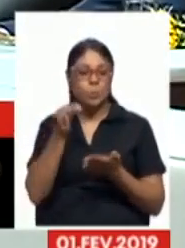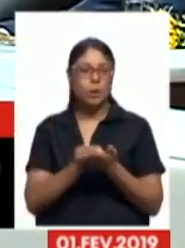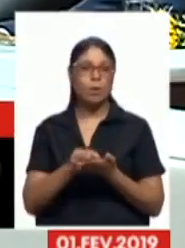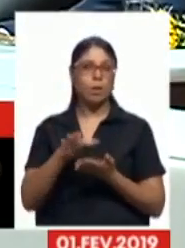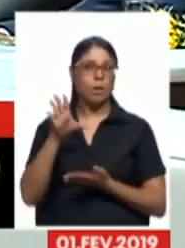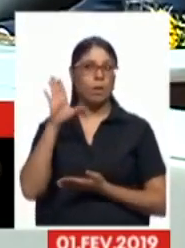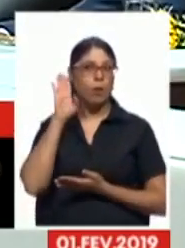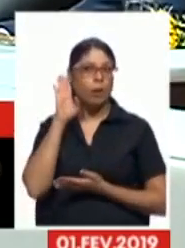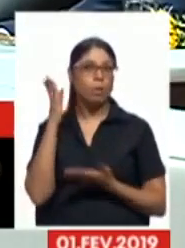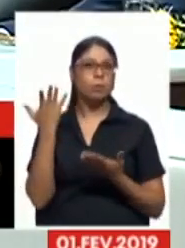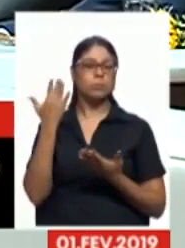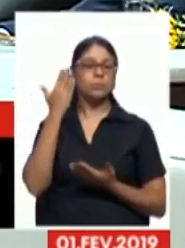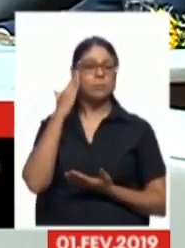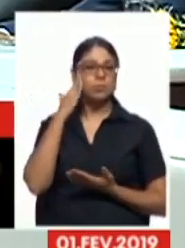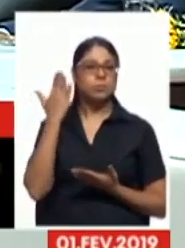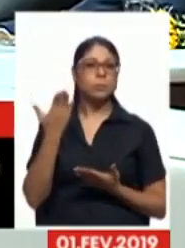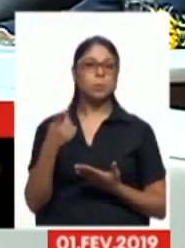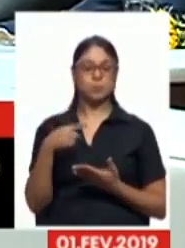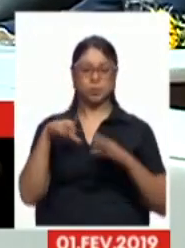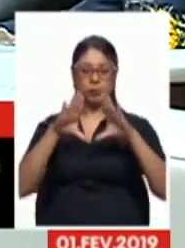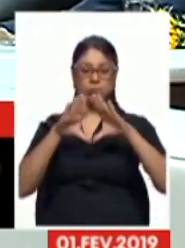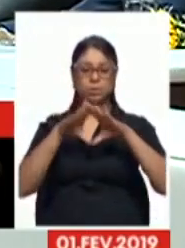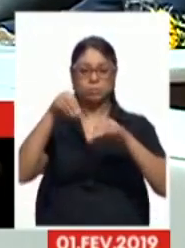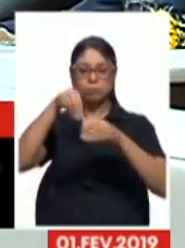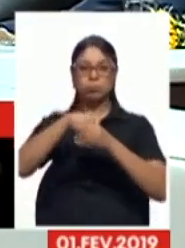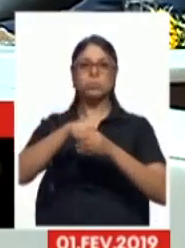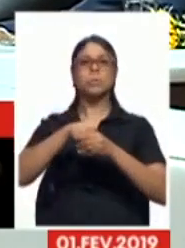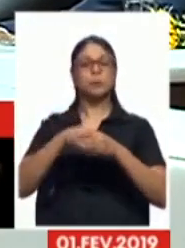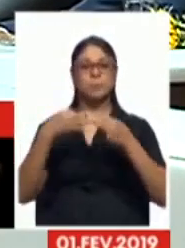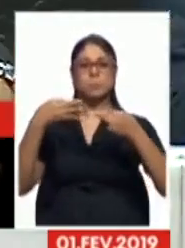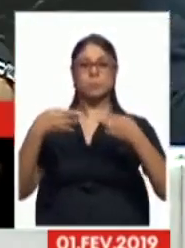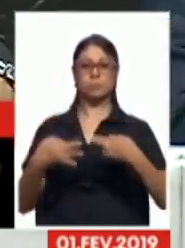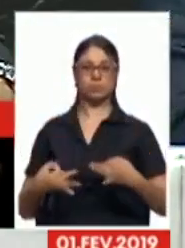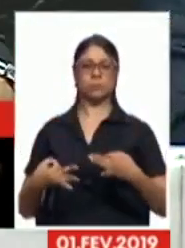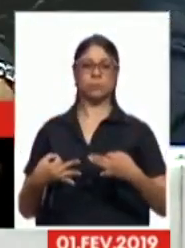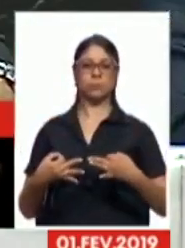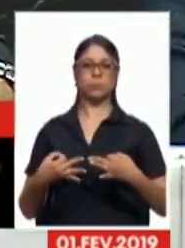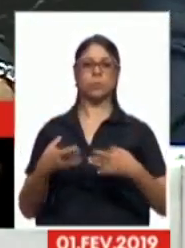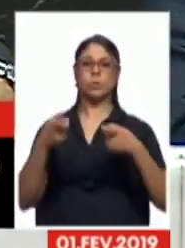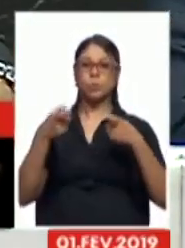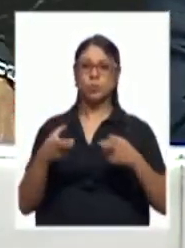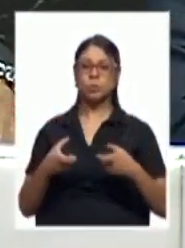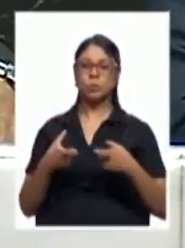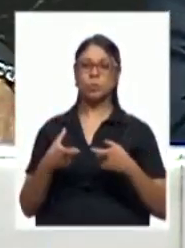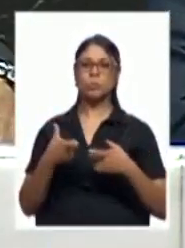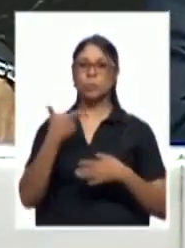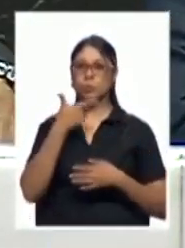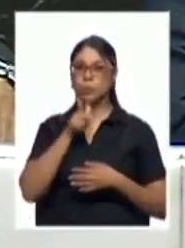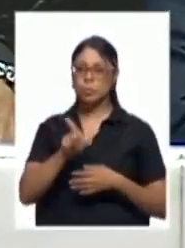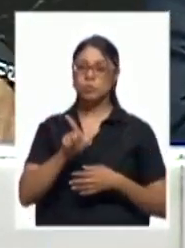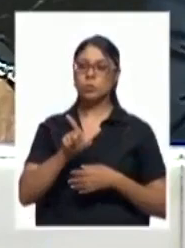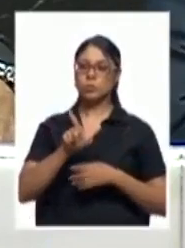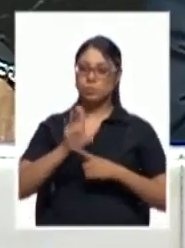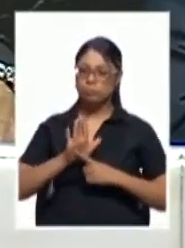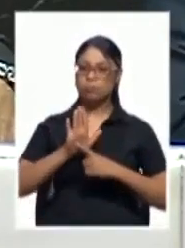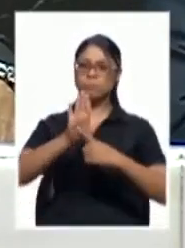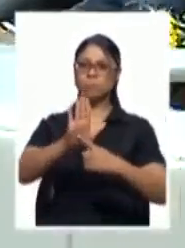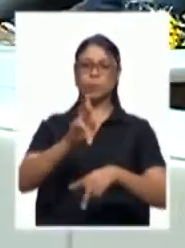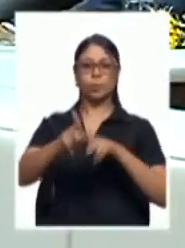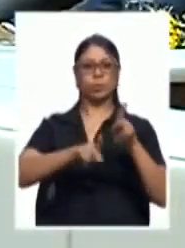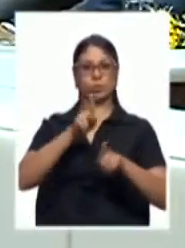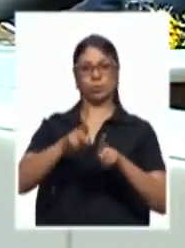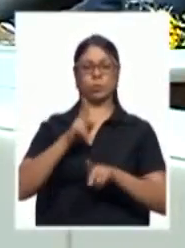atuar para que essa casa seja efetivamente a caixa de ressonância da sociedade mineira, não